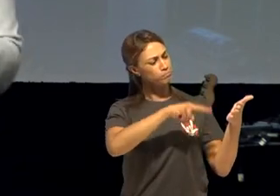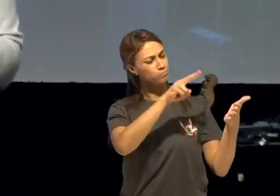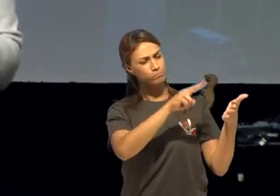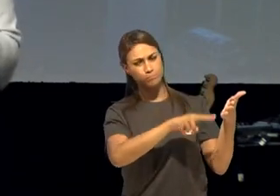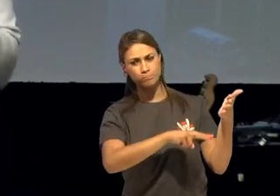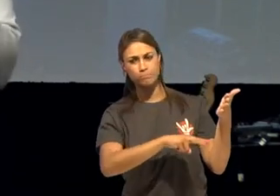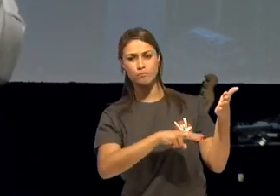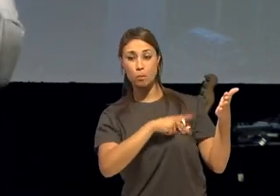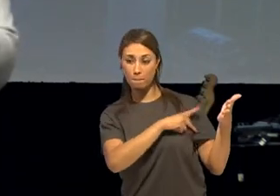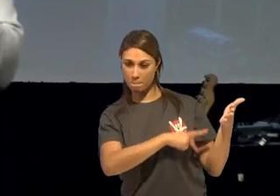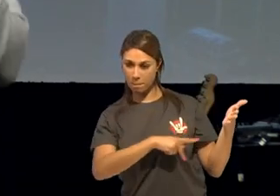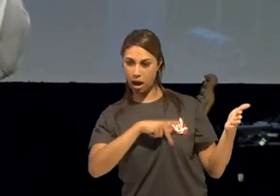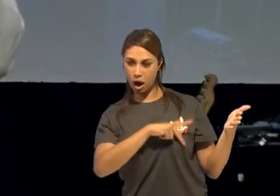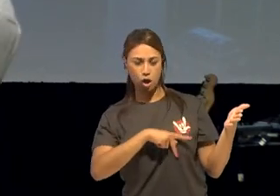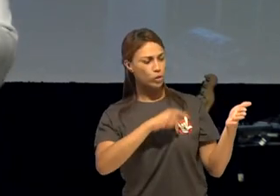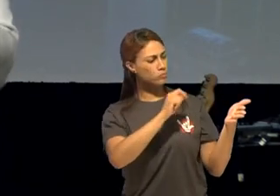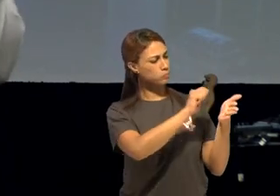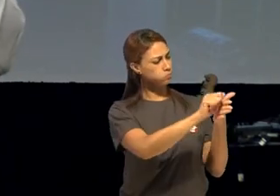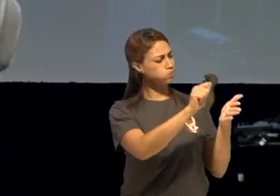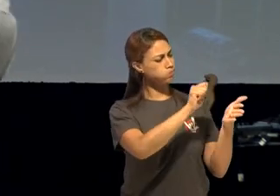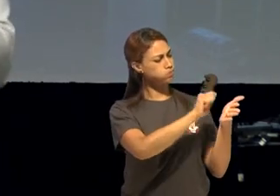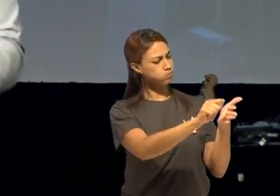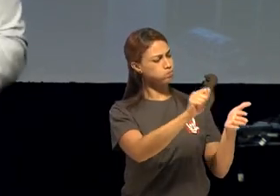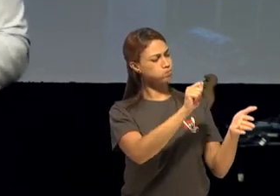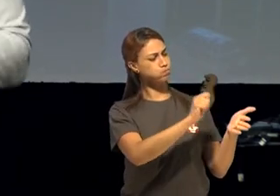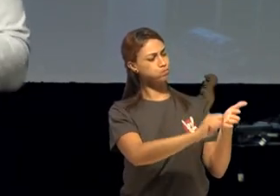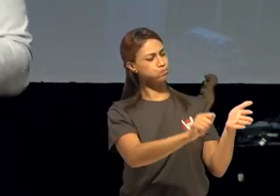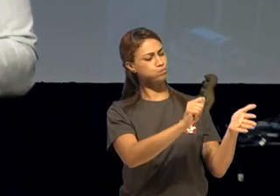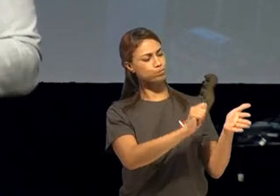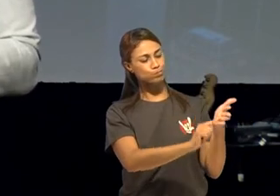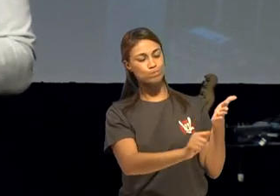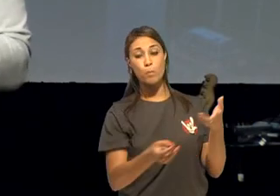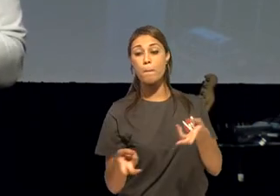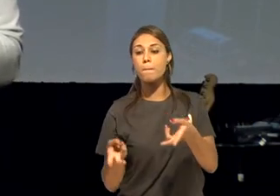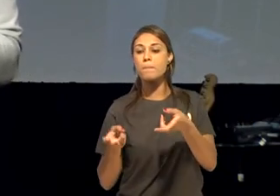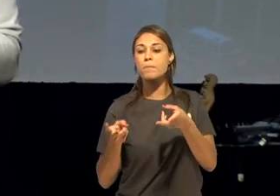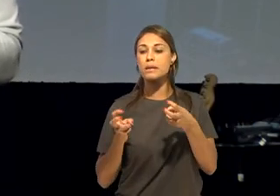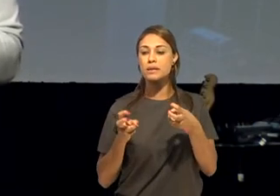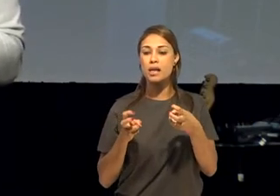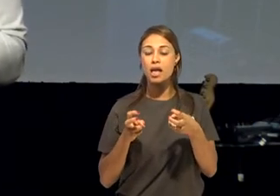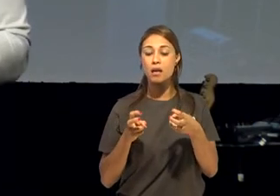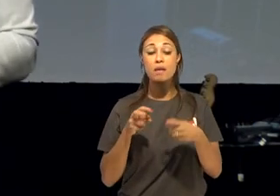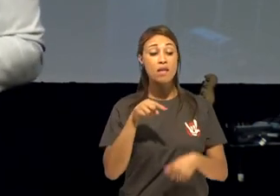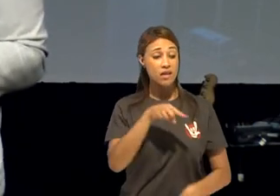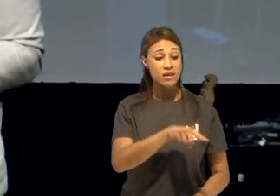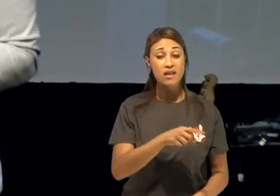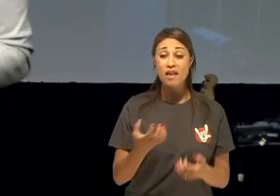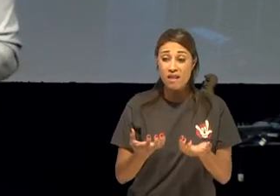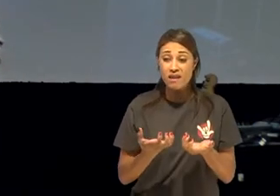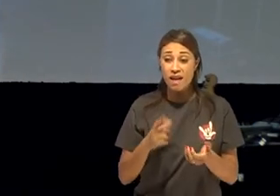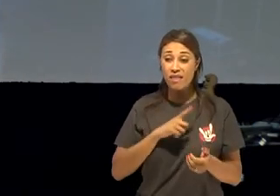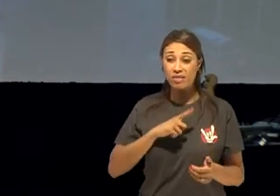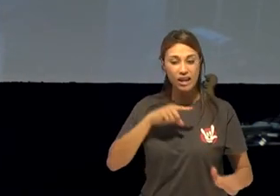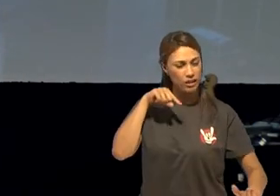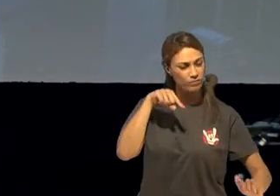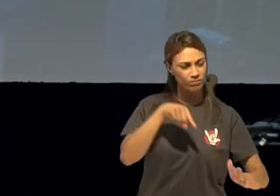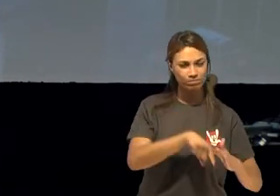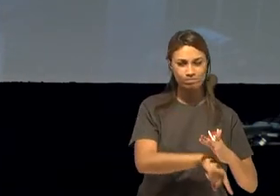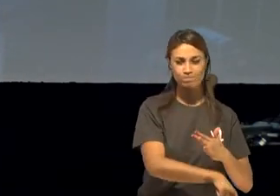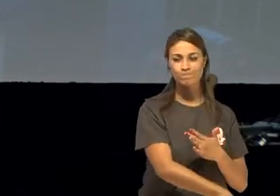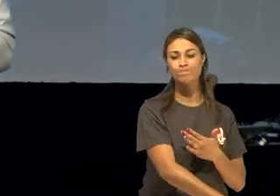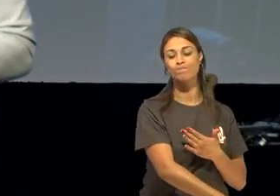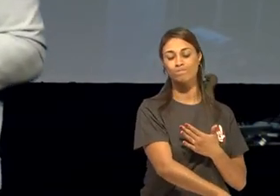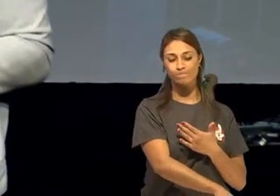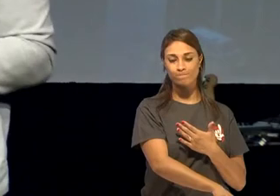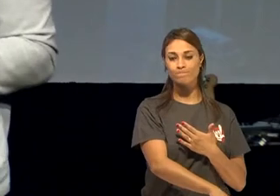ali que deseja ter relacionamento profundo com os irmãos. Eu acho que eu chorei mais do que 20 vezes já lendo